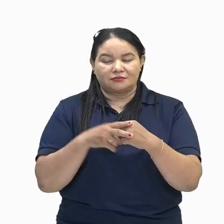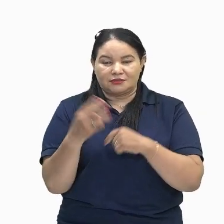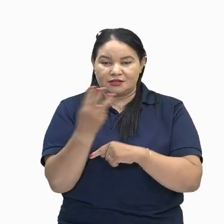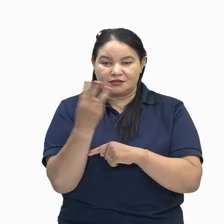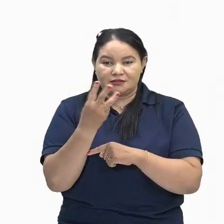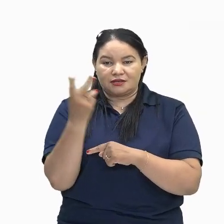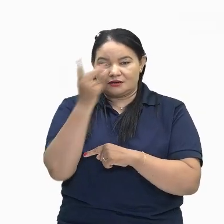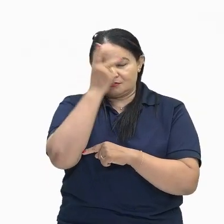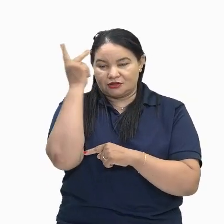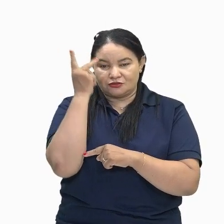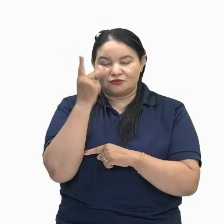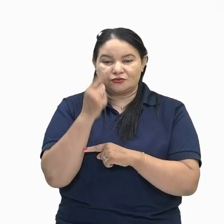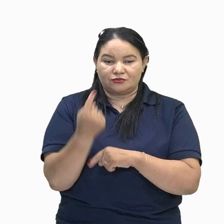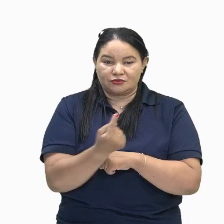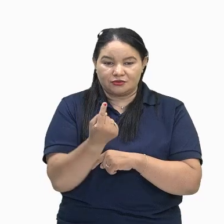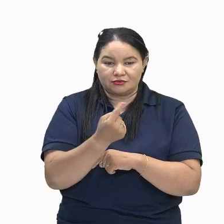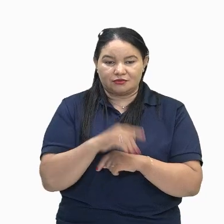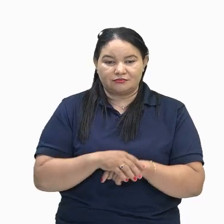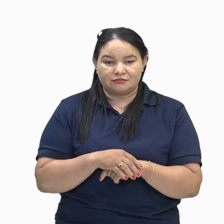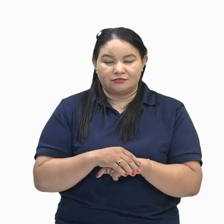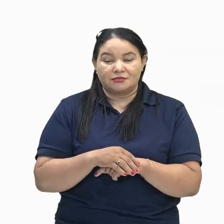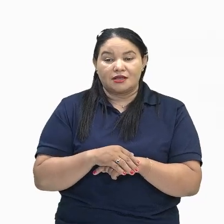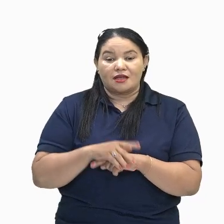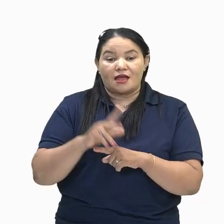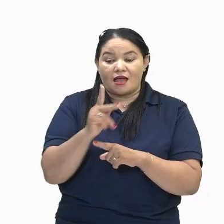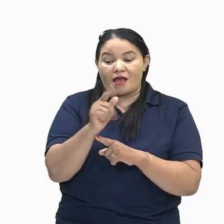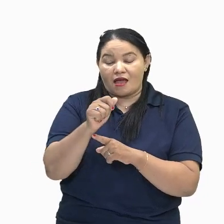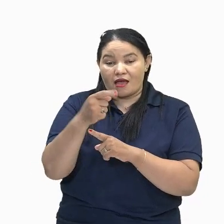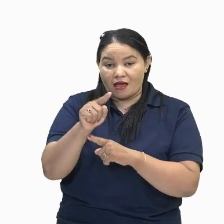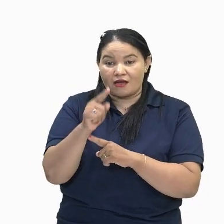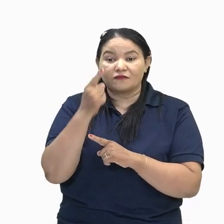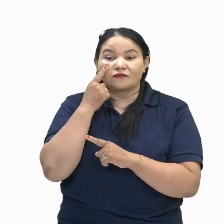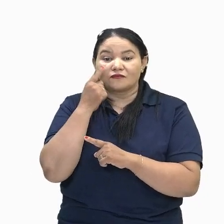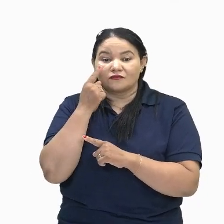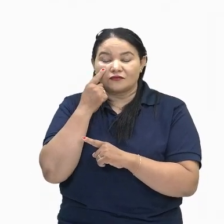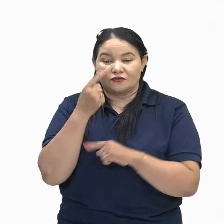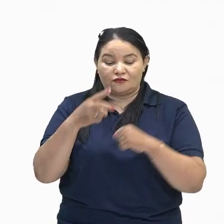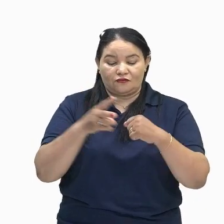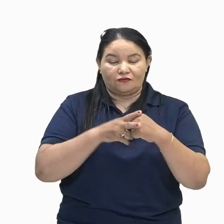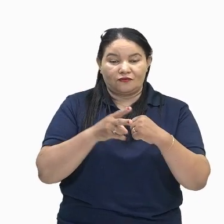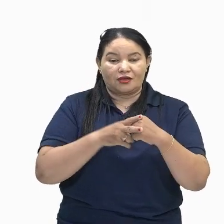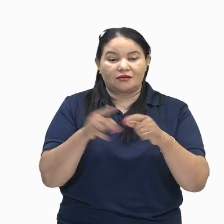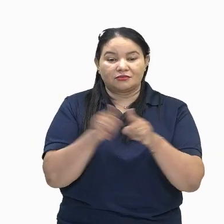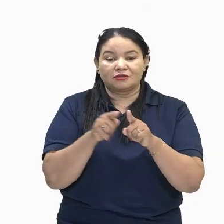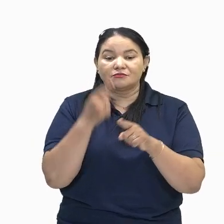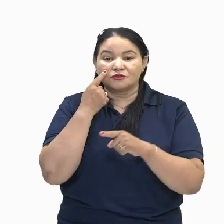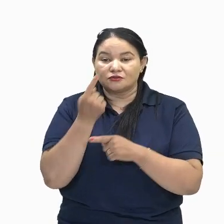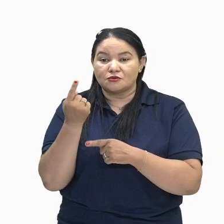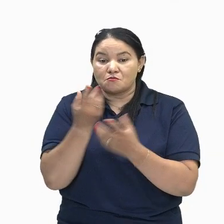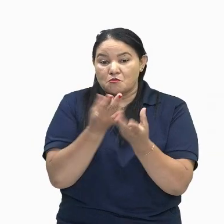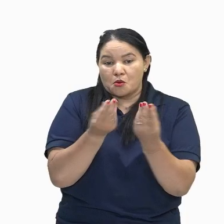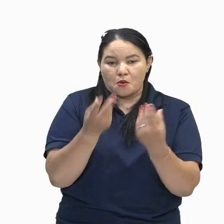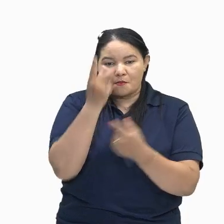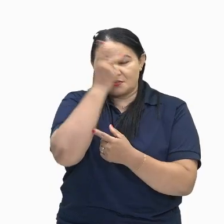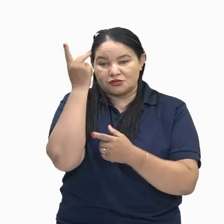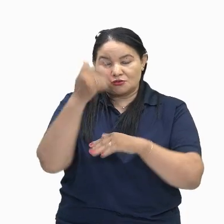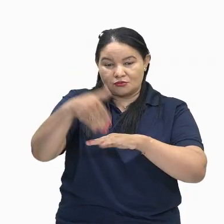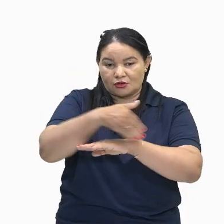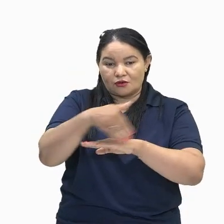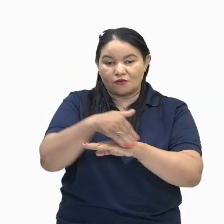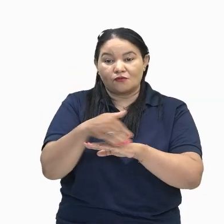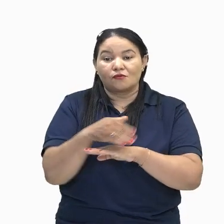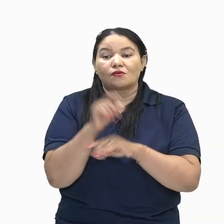do singular. Há muitas pessoas nas ruas, o verbo haver também, quando indicar a ideia de existir, ele